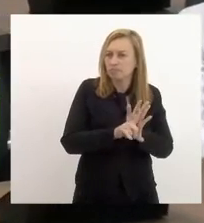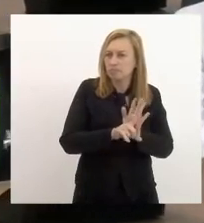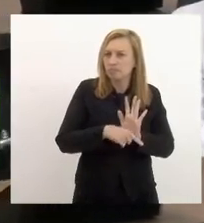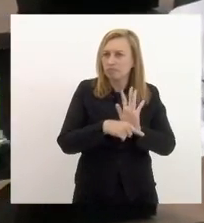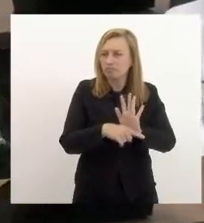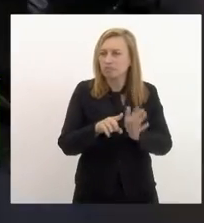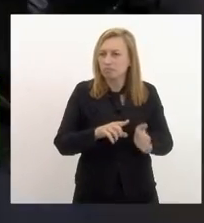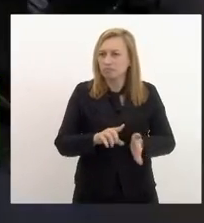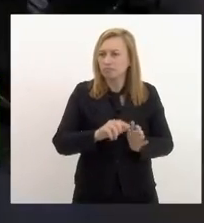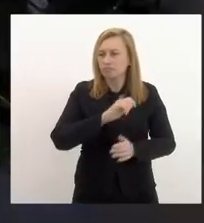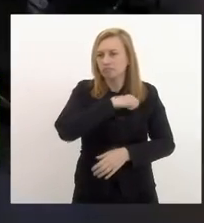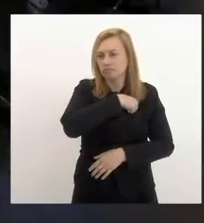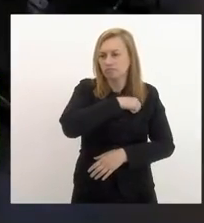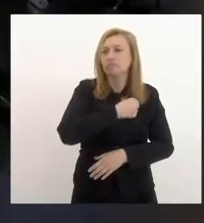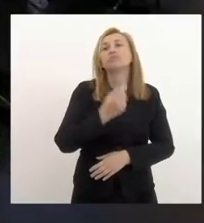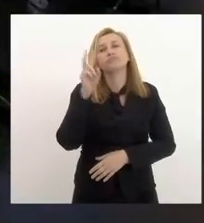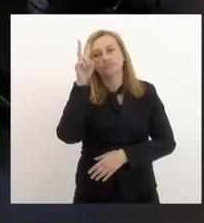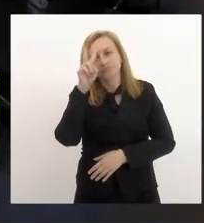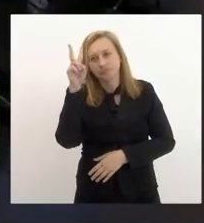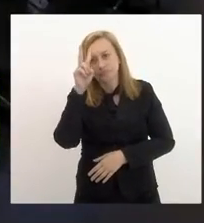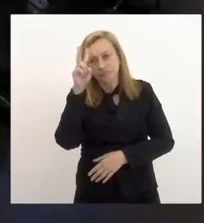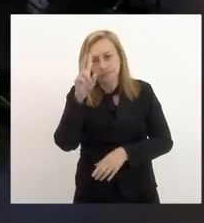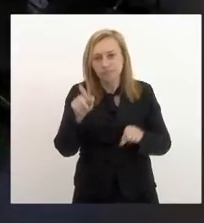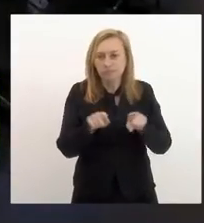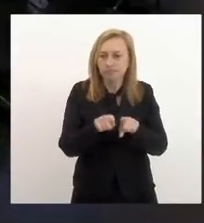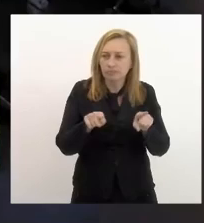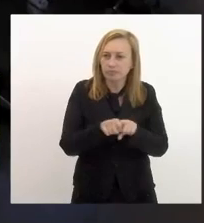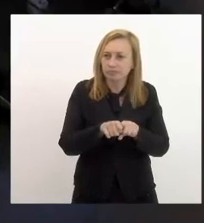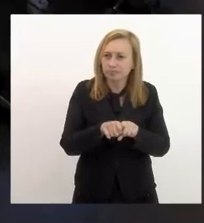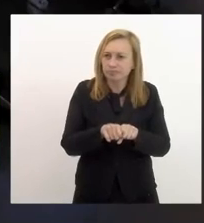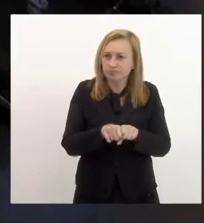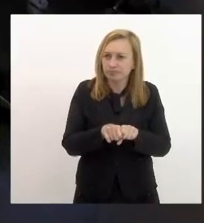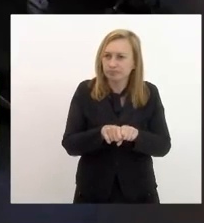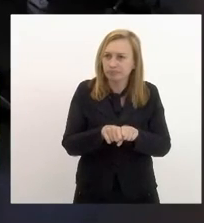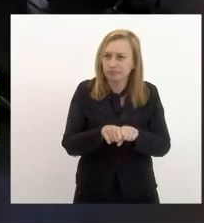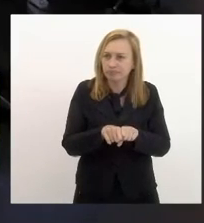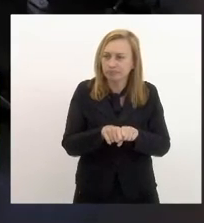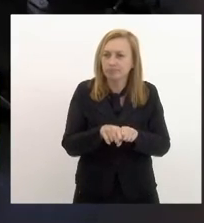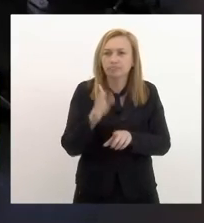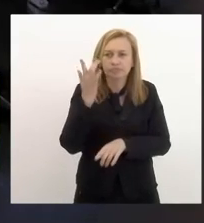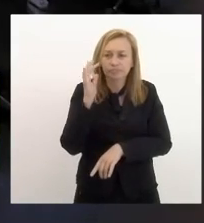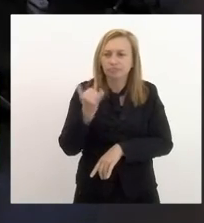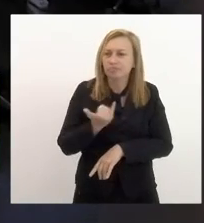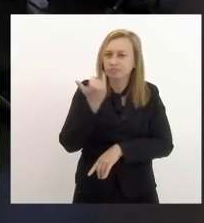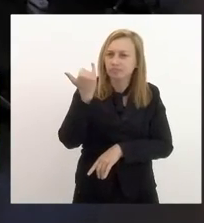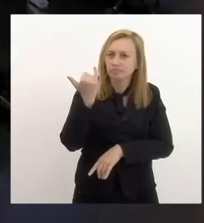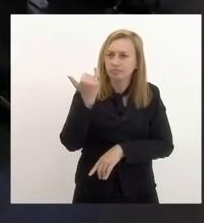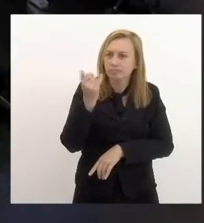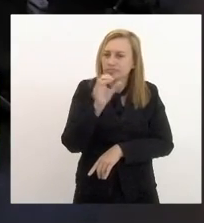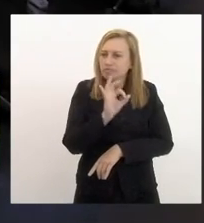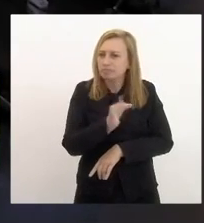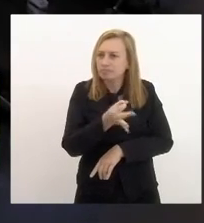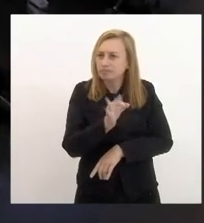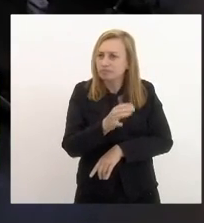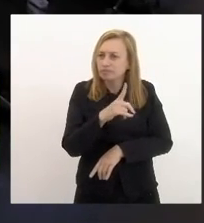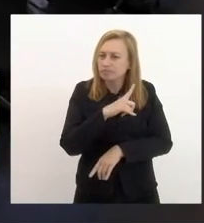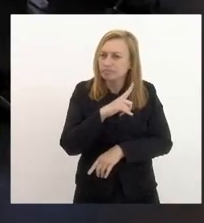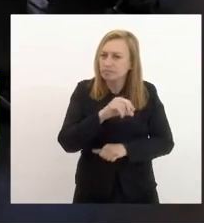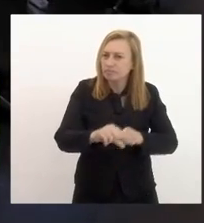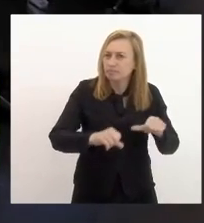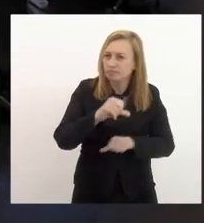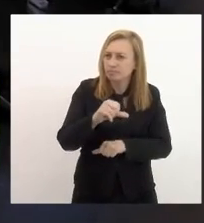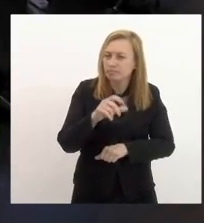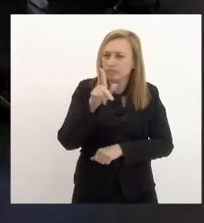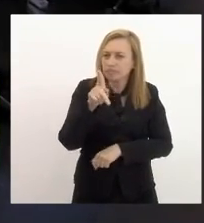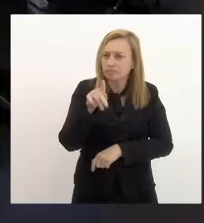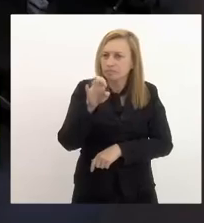fiscal lembrando também que eu acho importante que tá garantido que ela seja transformada